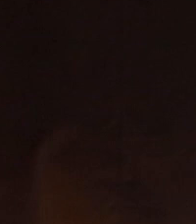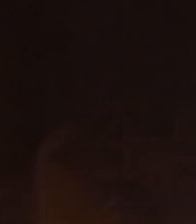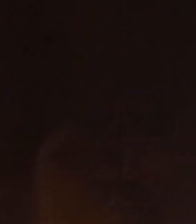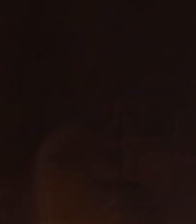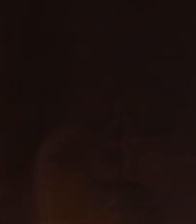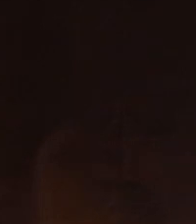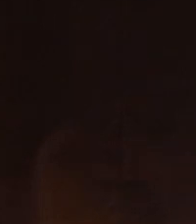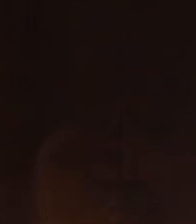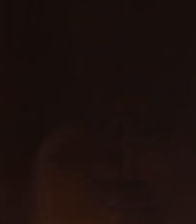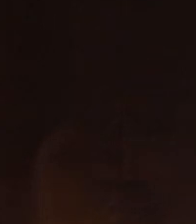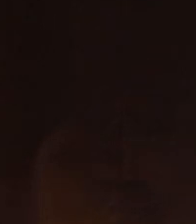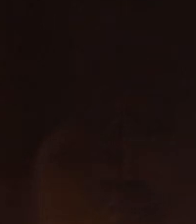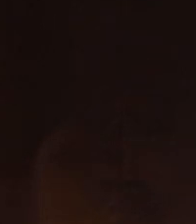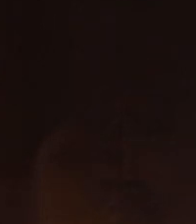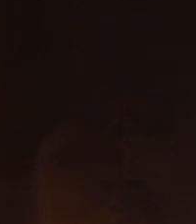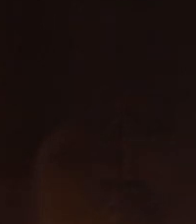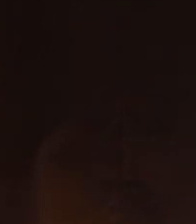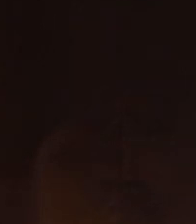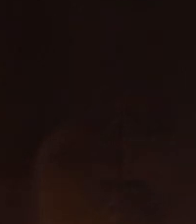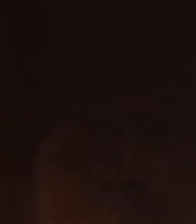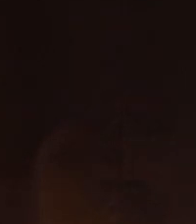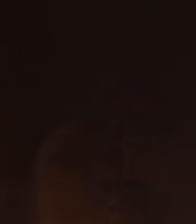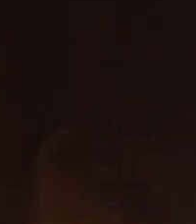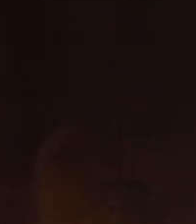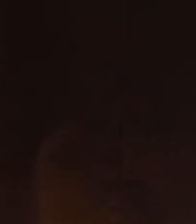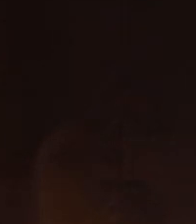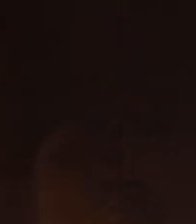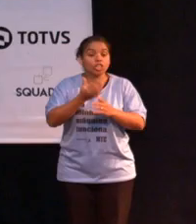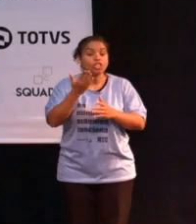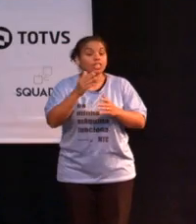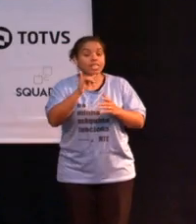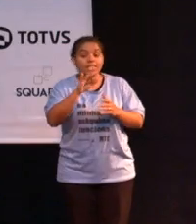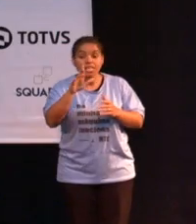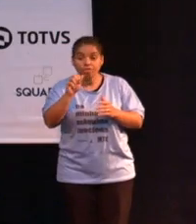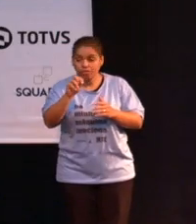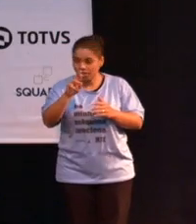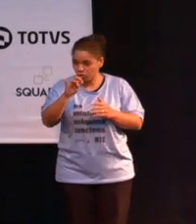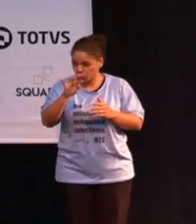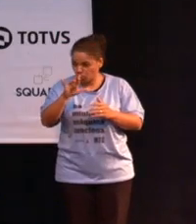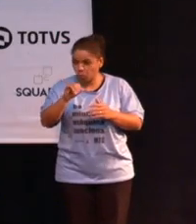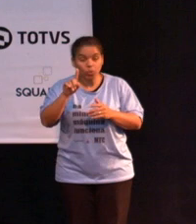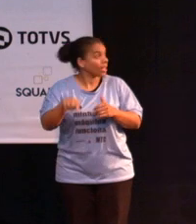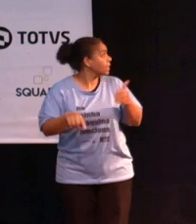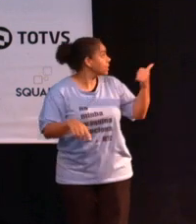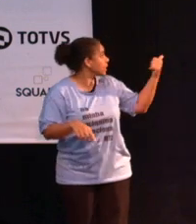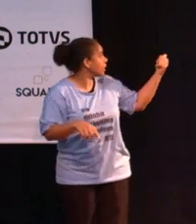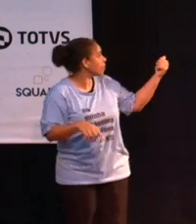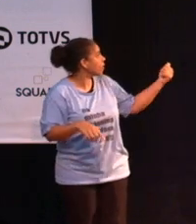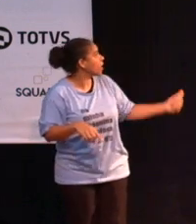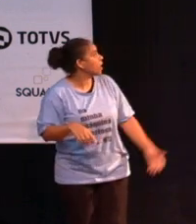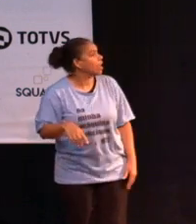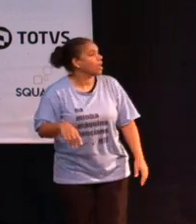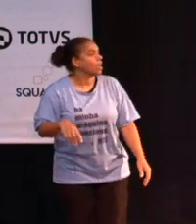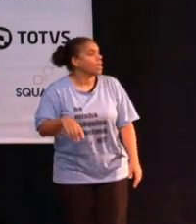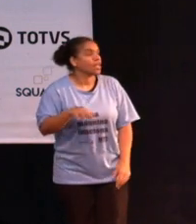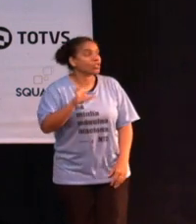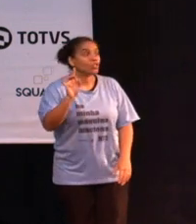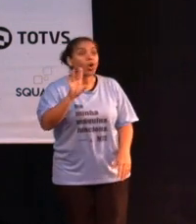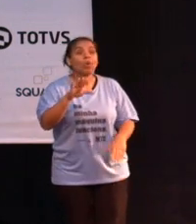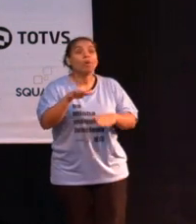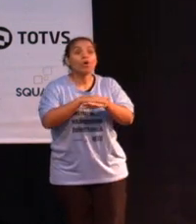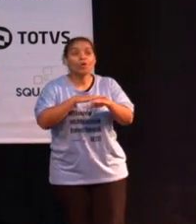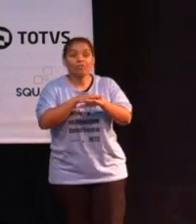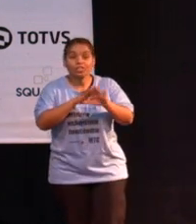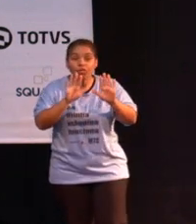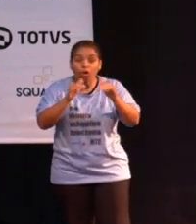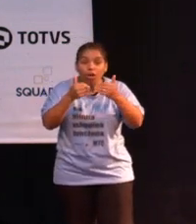teremos agora juntos né então a gente cria um futuro como é que a gente faz isso aí é um soltava conversa a gente conversar